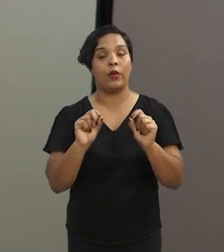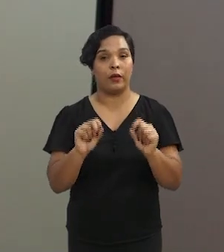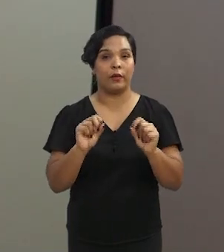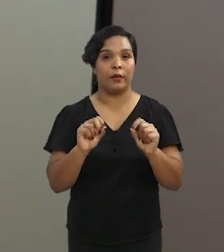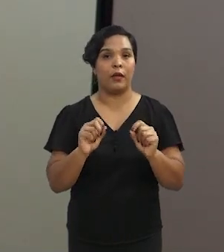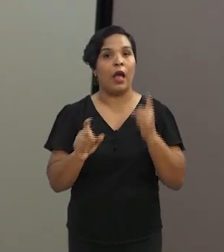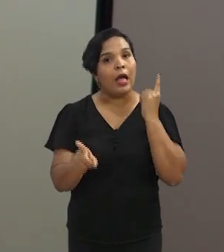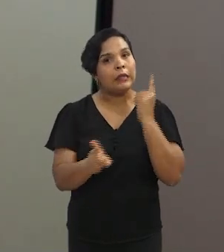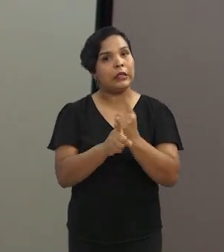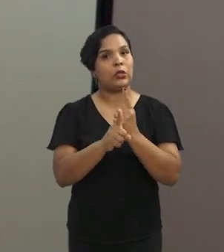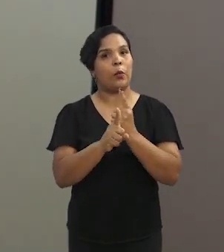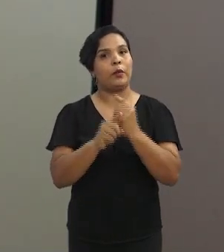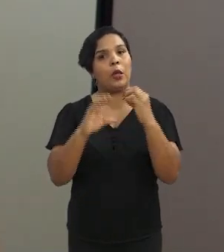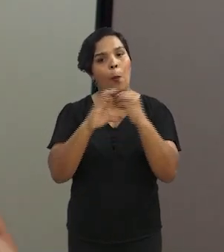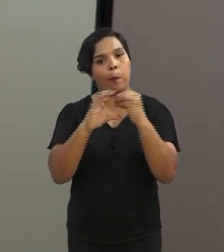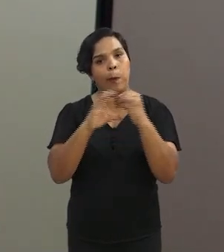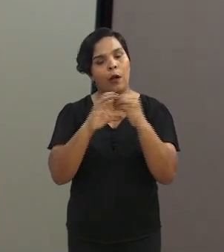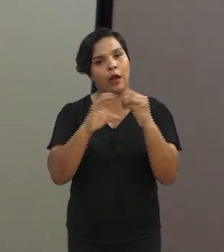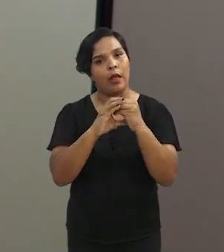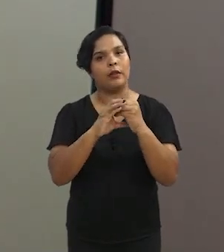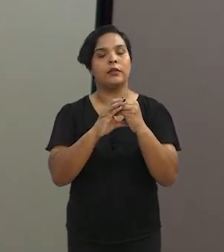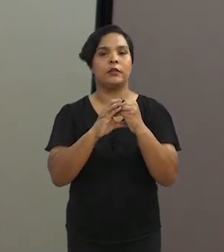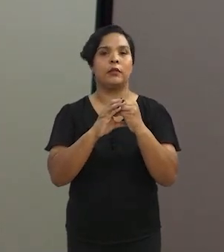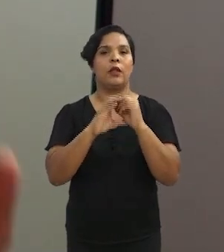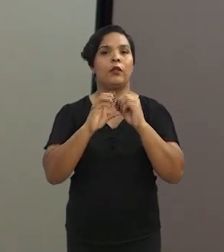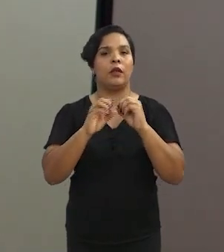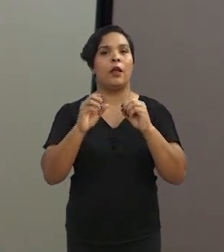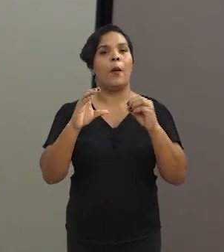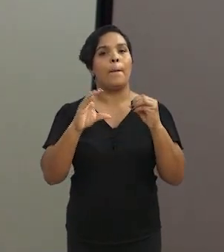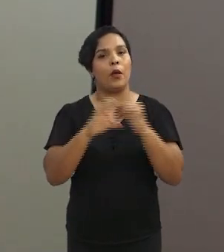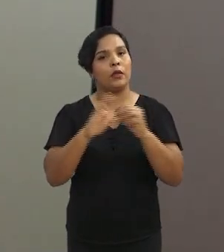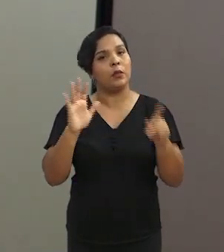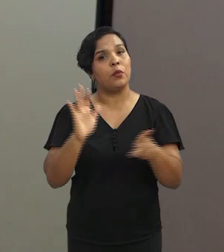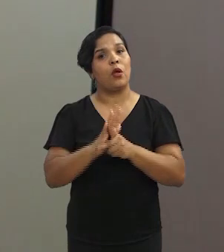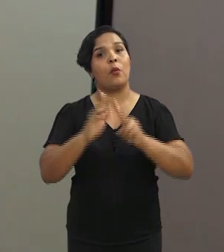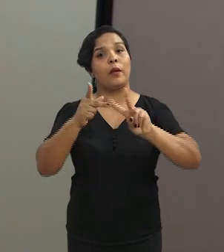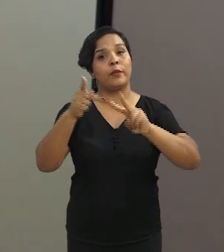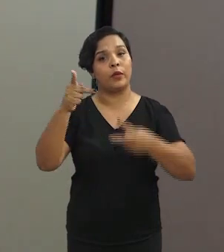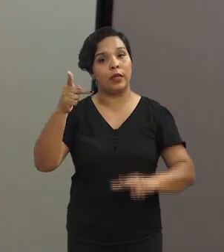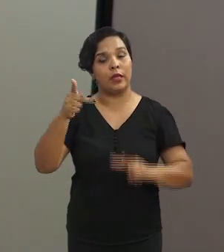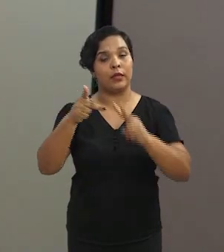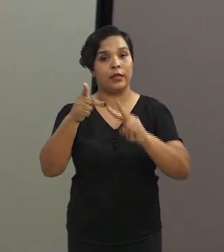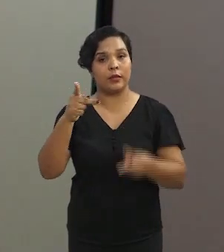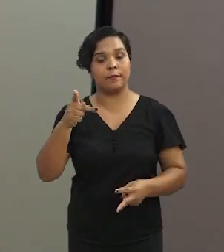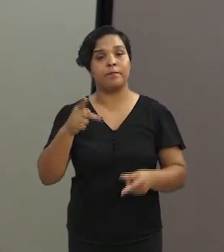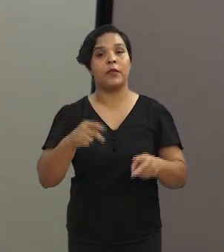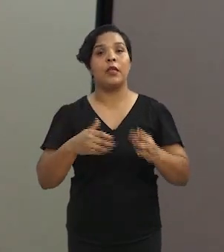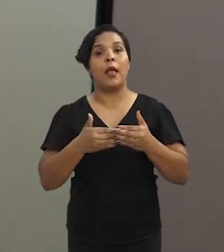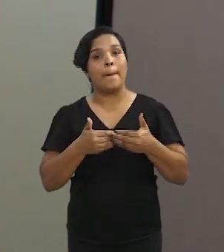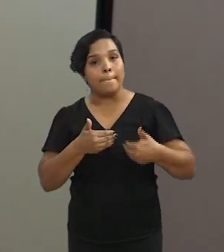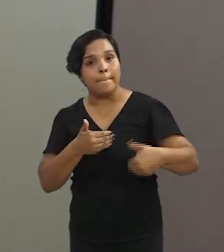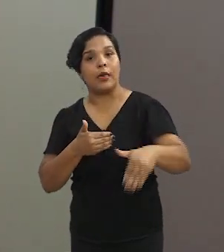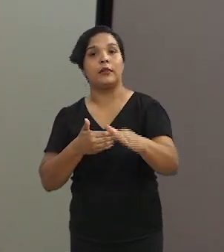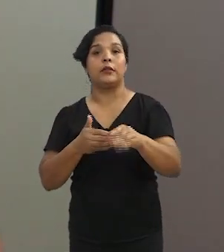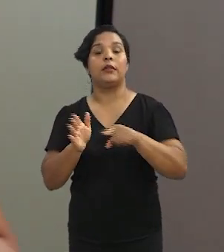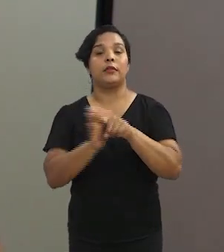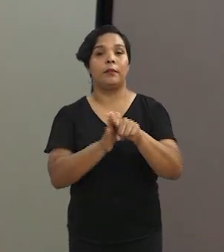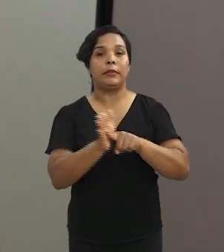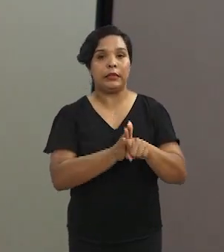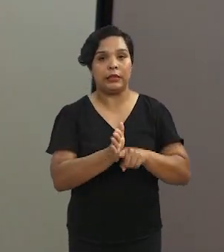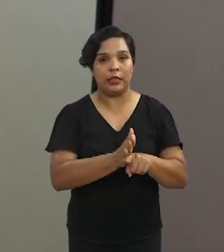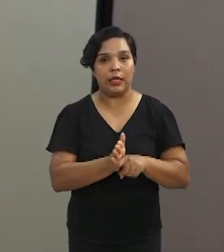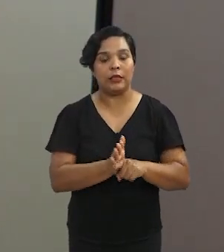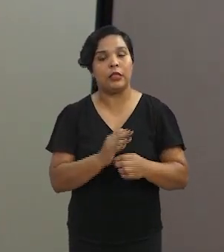relacionada à descoberta de moléculas, são peptídeos, moléculas derivadas de proteínas, e a